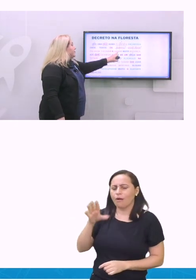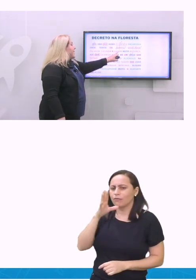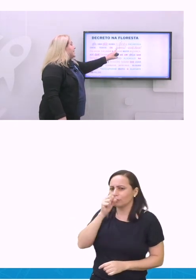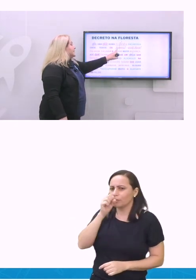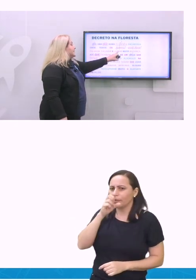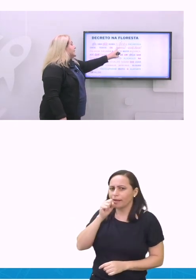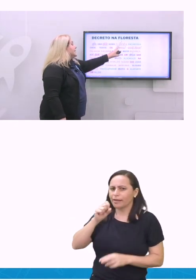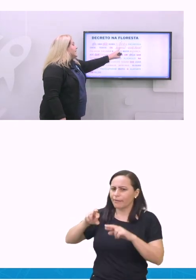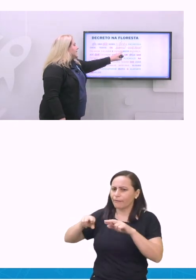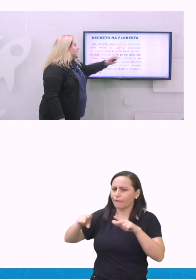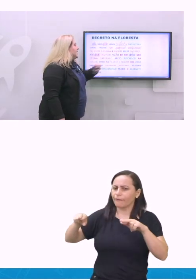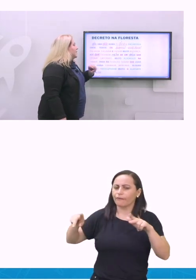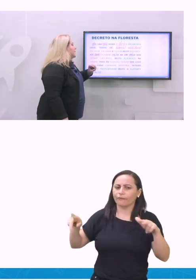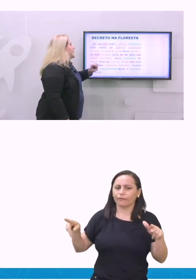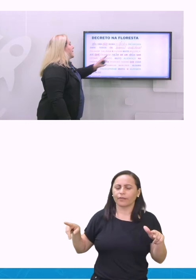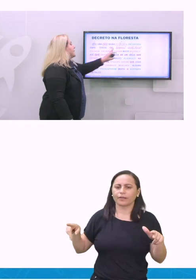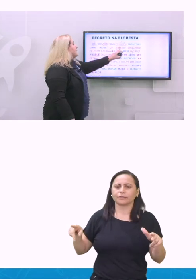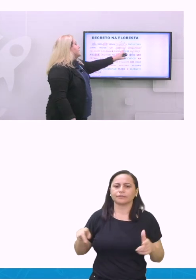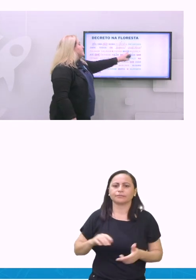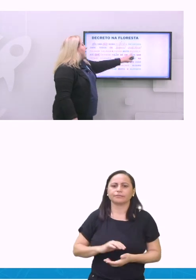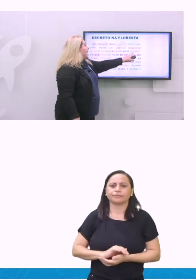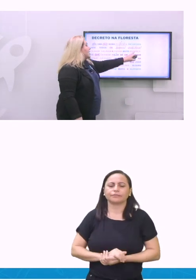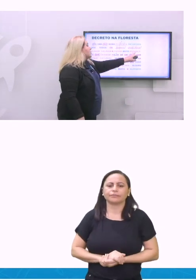caçavam, faziam,